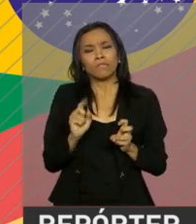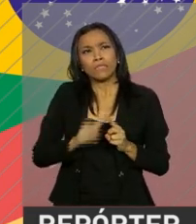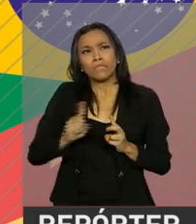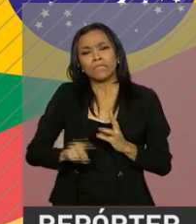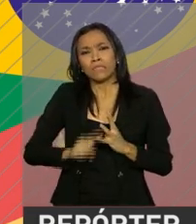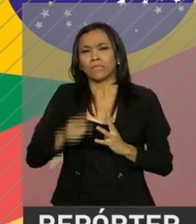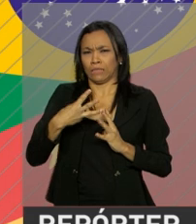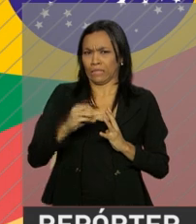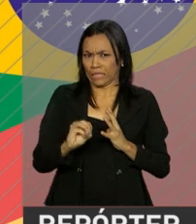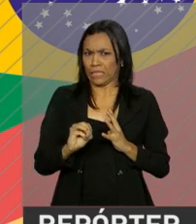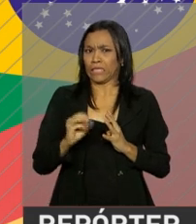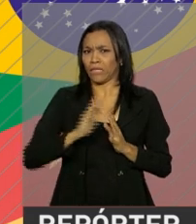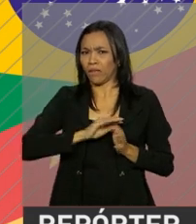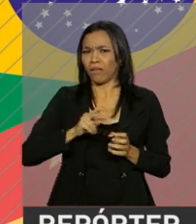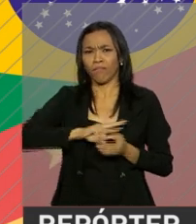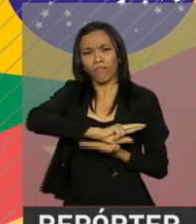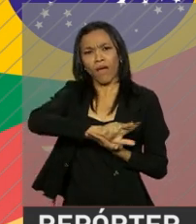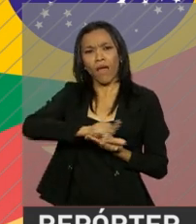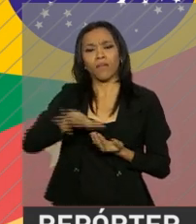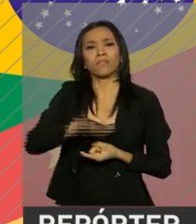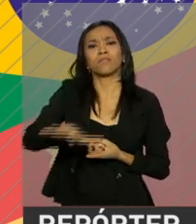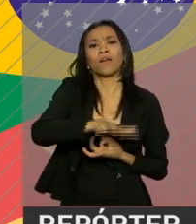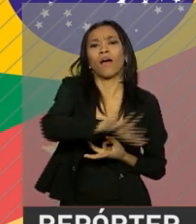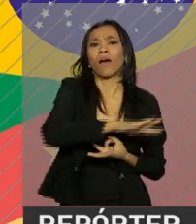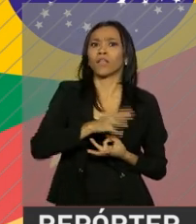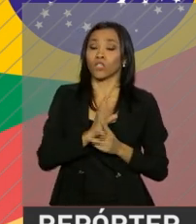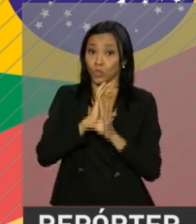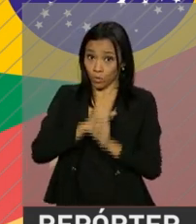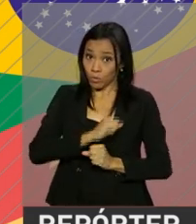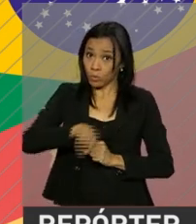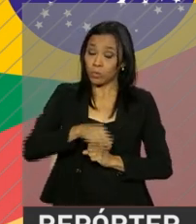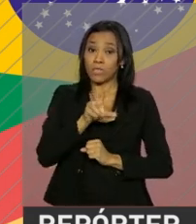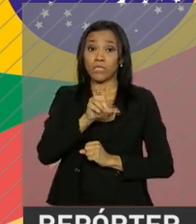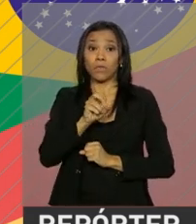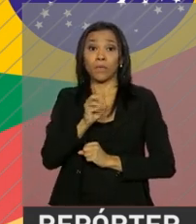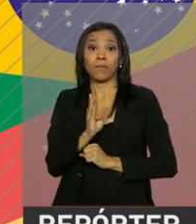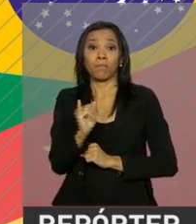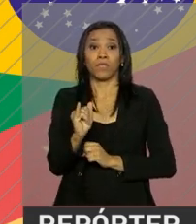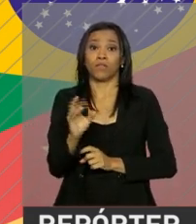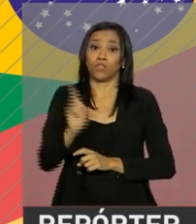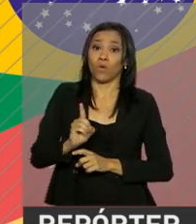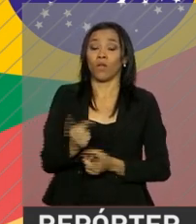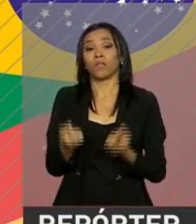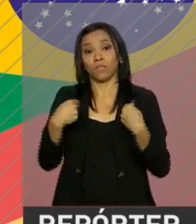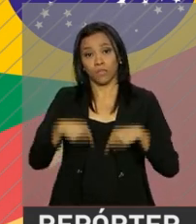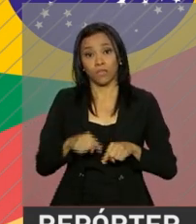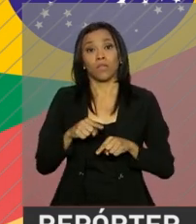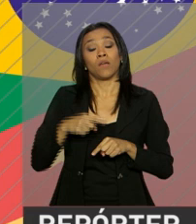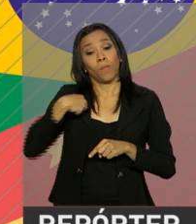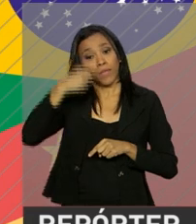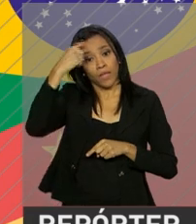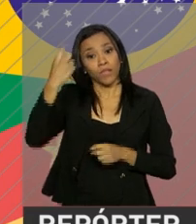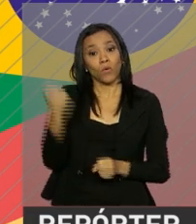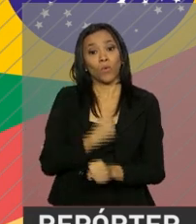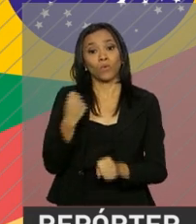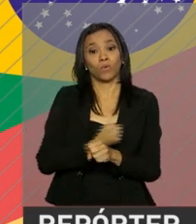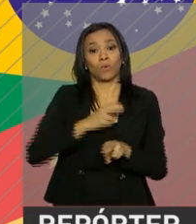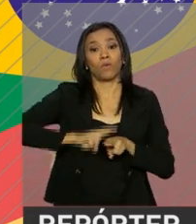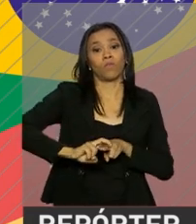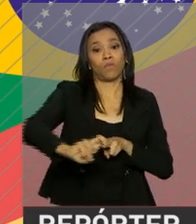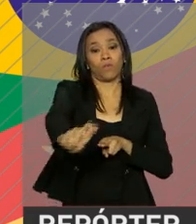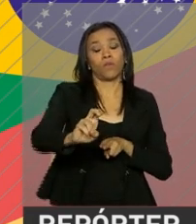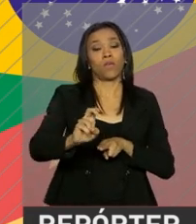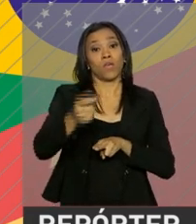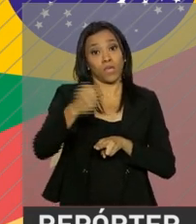acordos em várias áreas, que poderiam chegar a 50 bilhões de dólares, além da ideia de construir uma ferrovia que ligaria